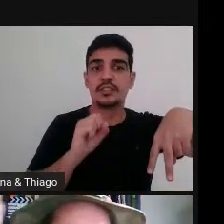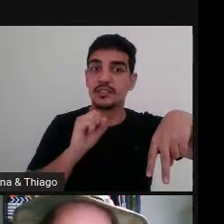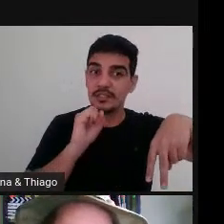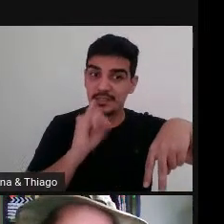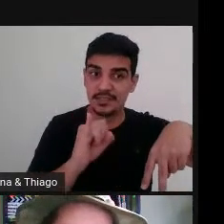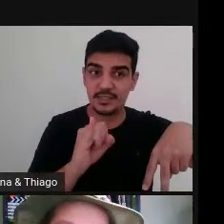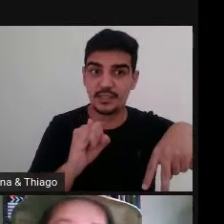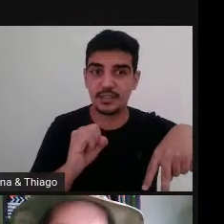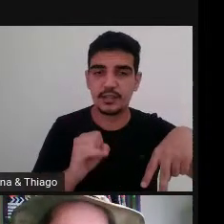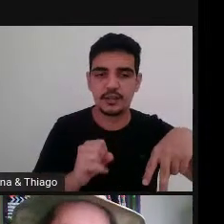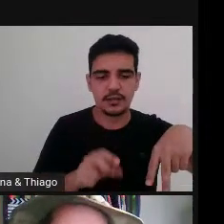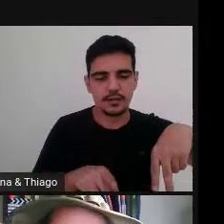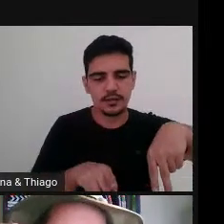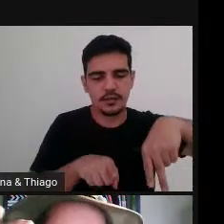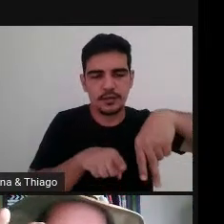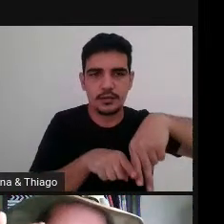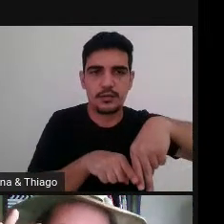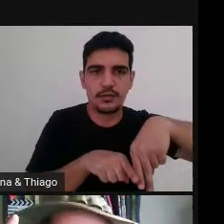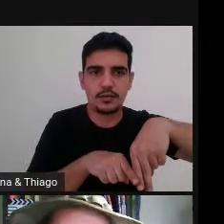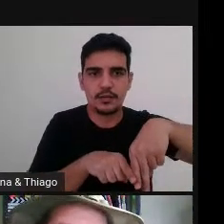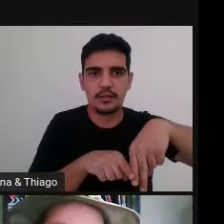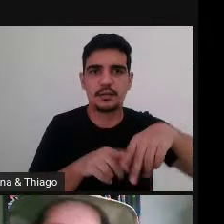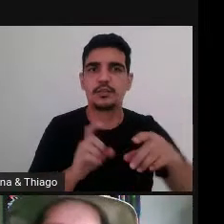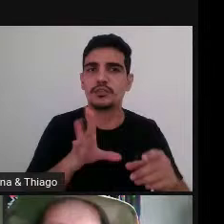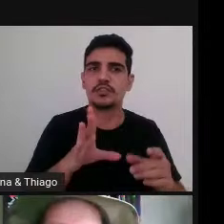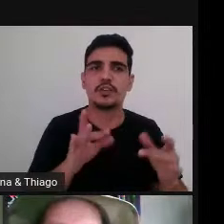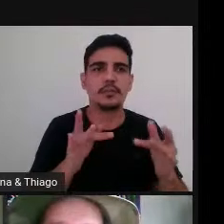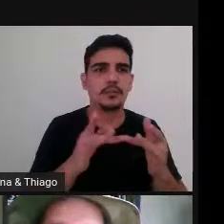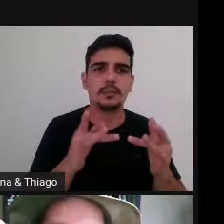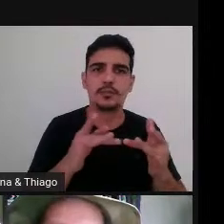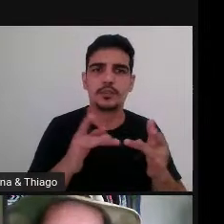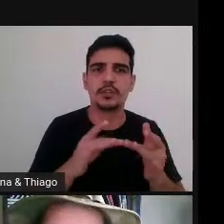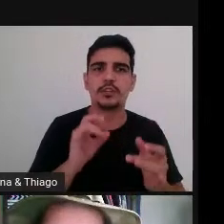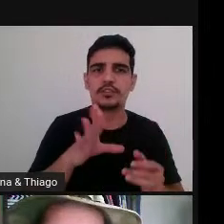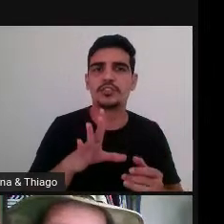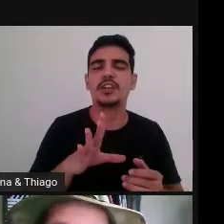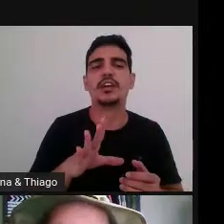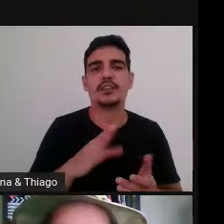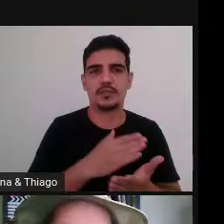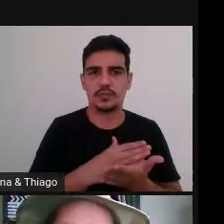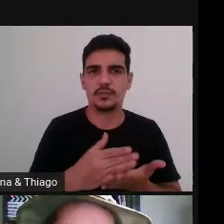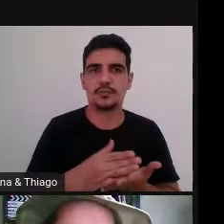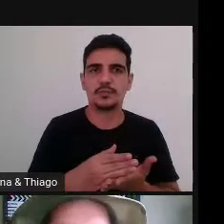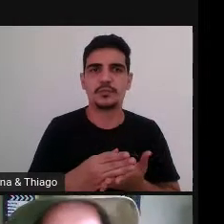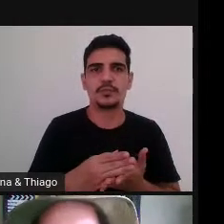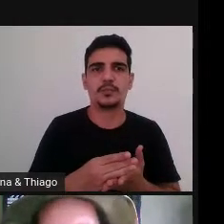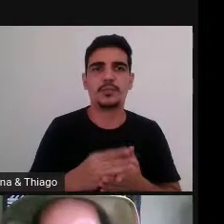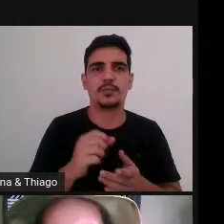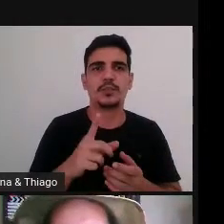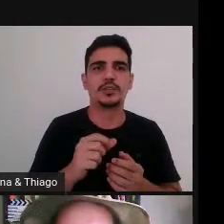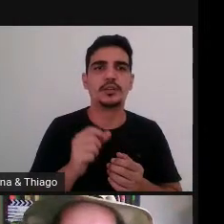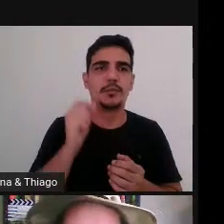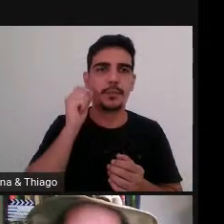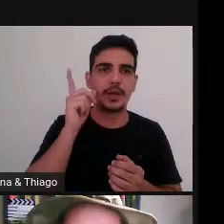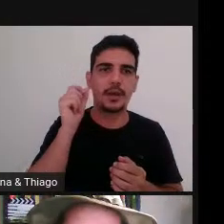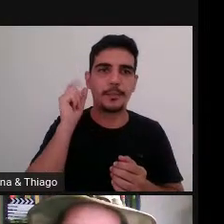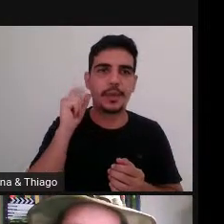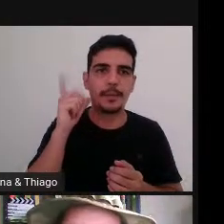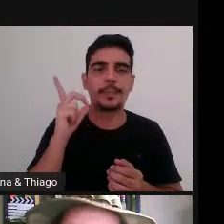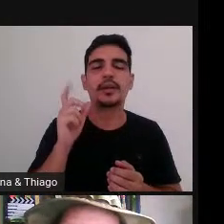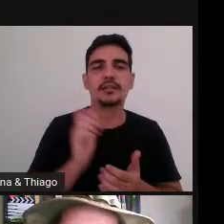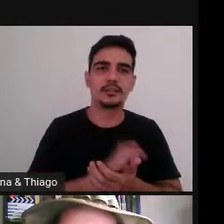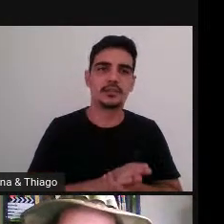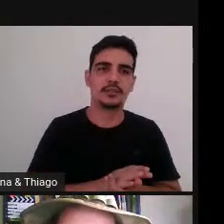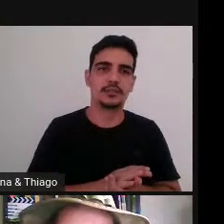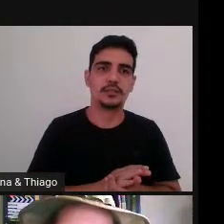do corpo, depende da espécie, uma lonômia, por exemplo, ele está interligado com a glândula de veneno. E você tem envenenamento por lagarta de fogo. Então,